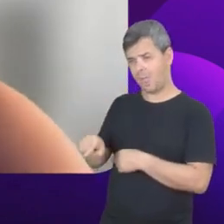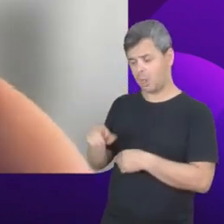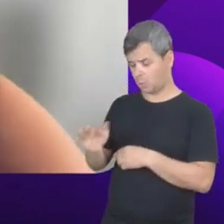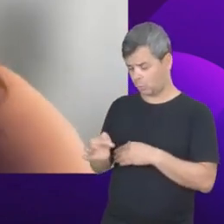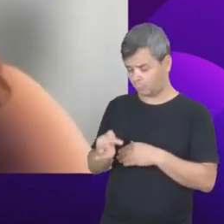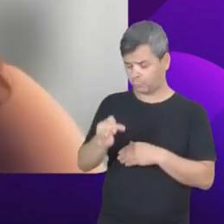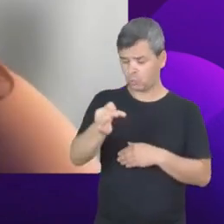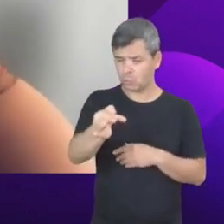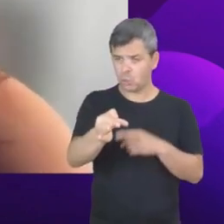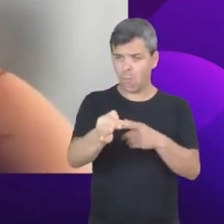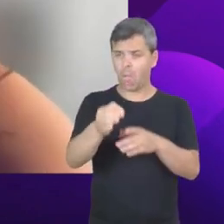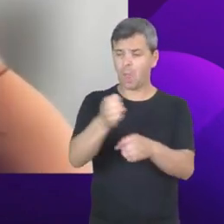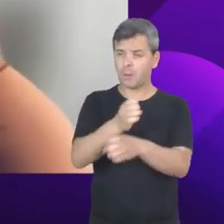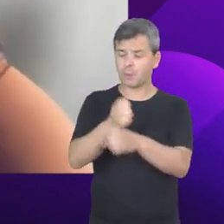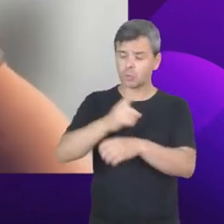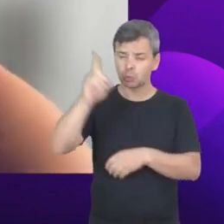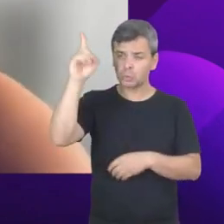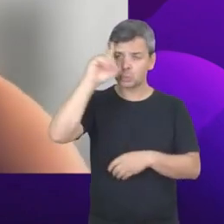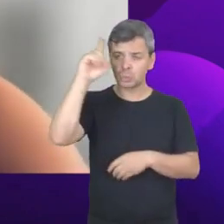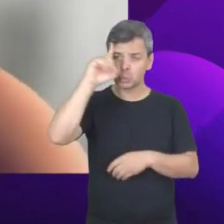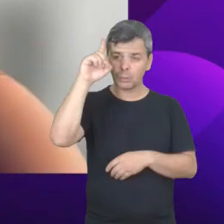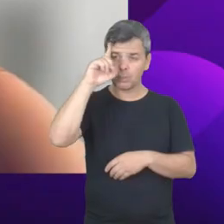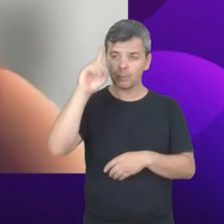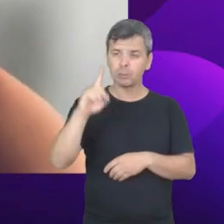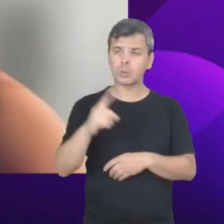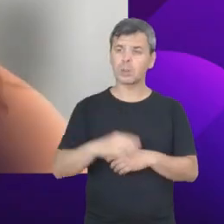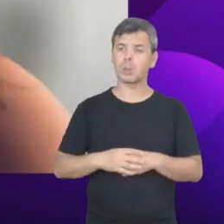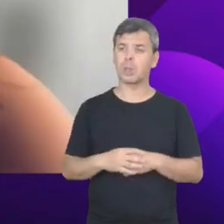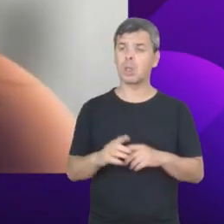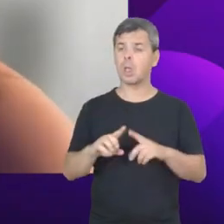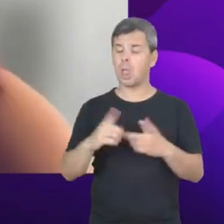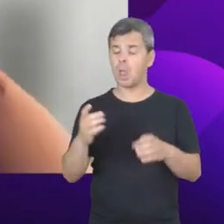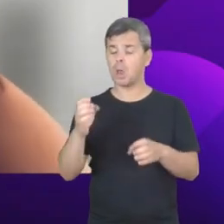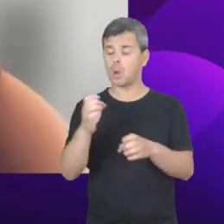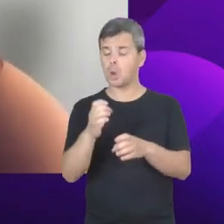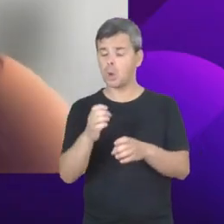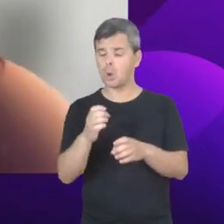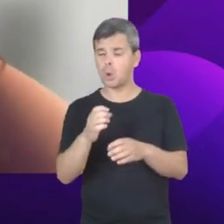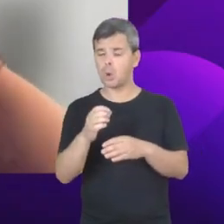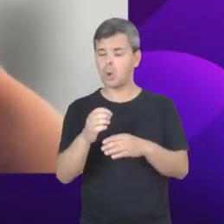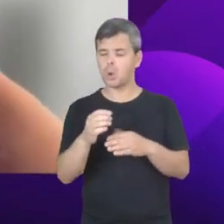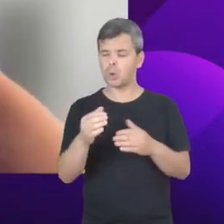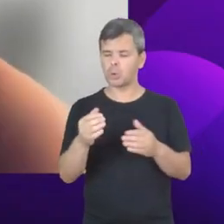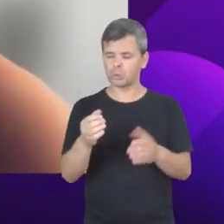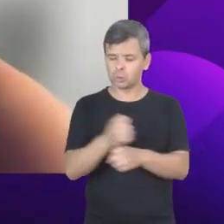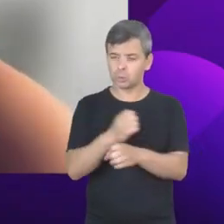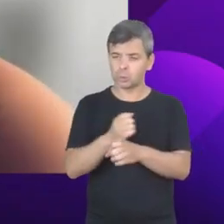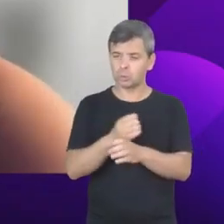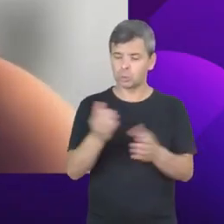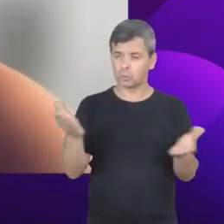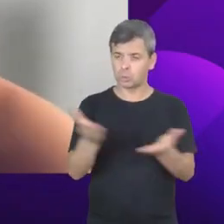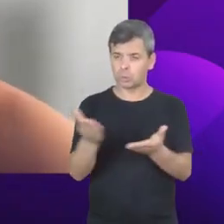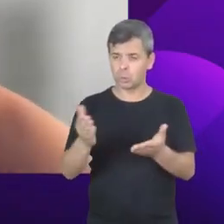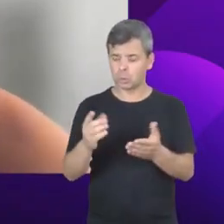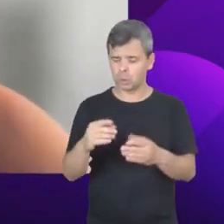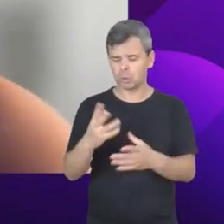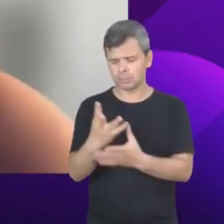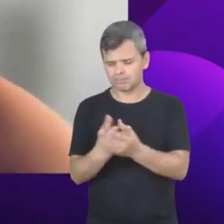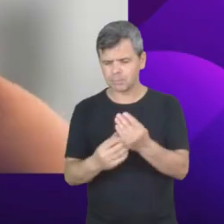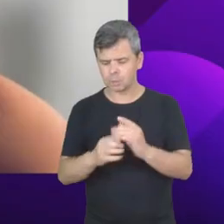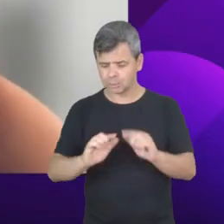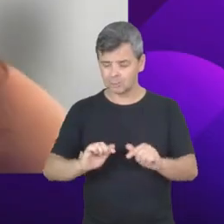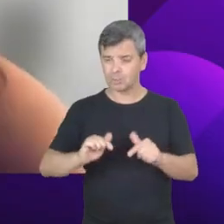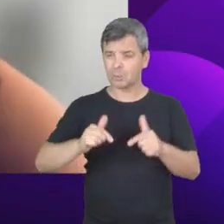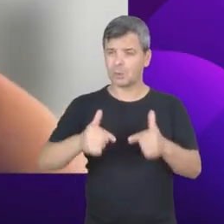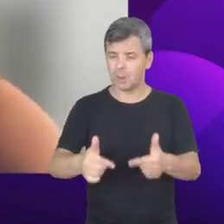futuro ele é construído diariamente, ele é construído no hoje, a partir das nossas mãos, e